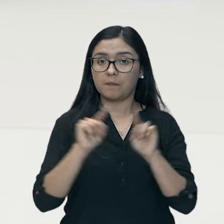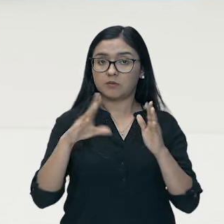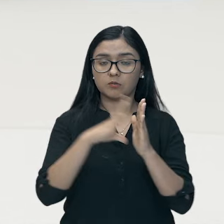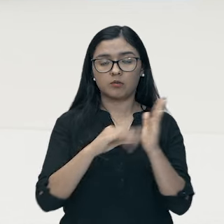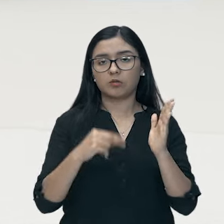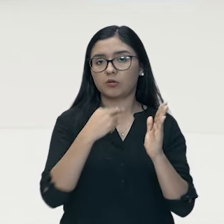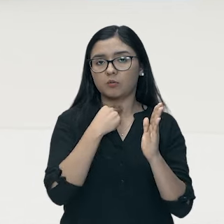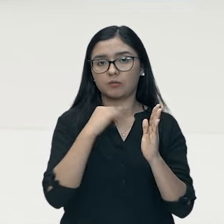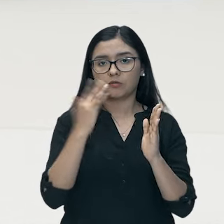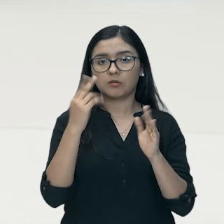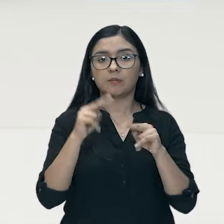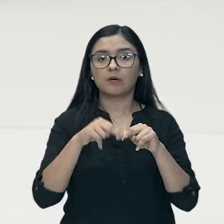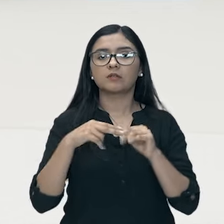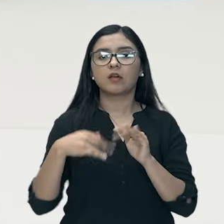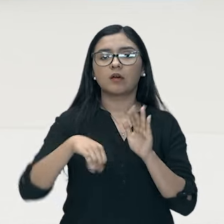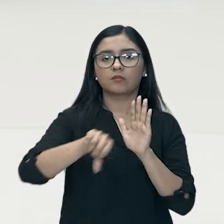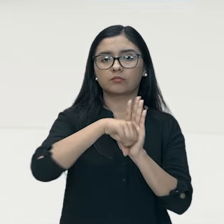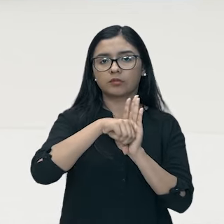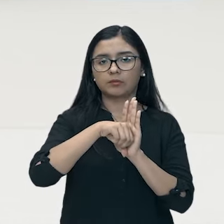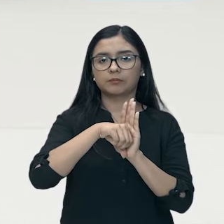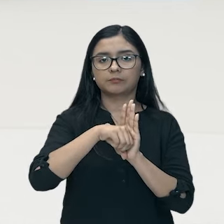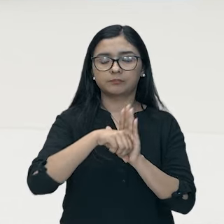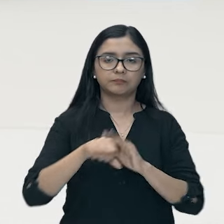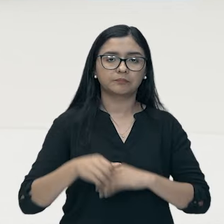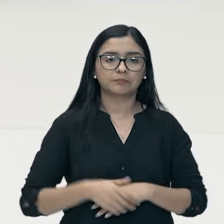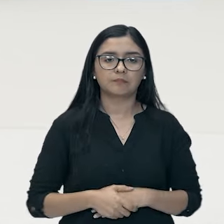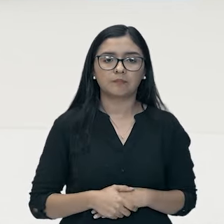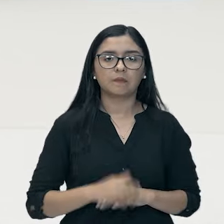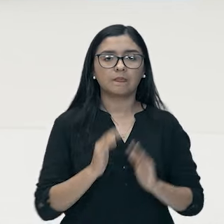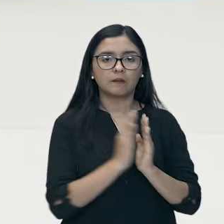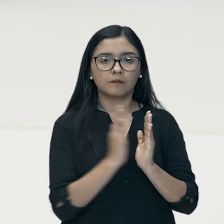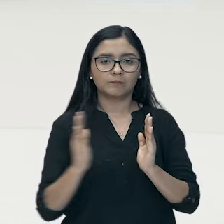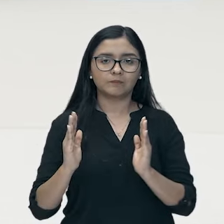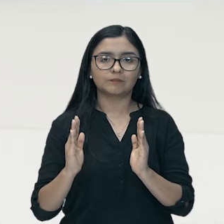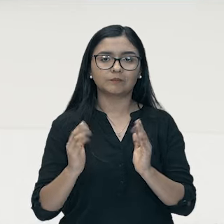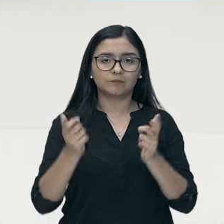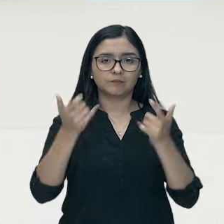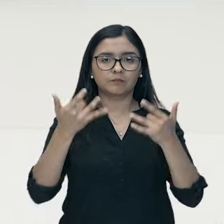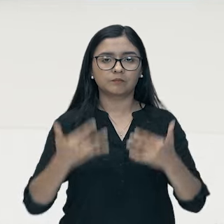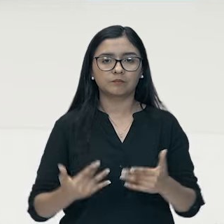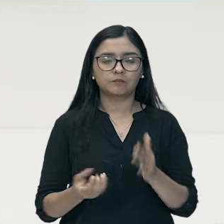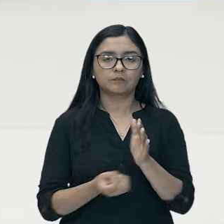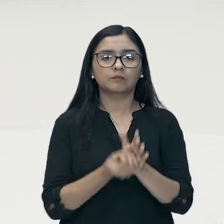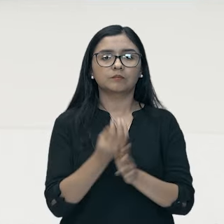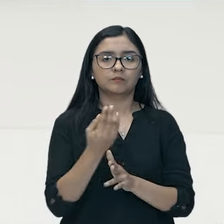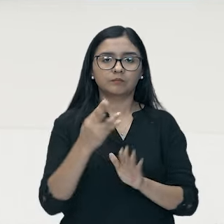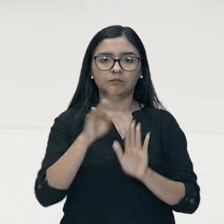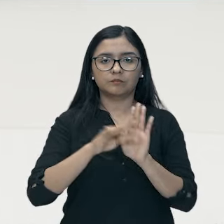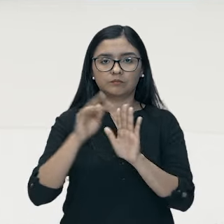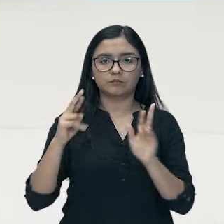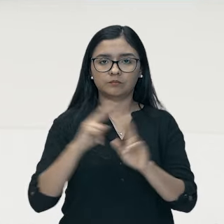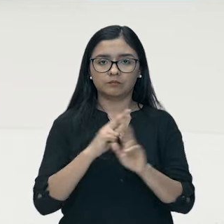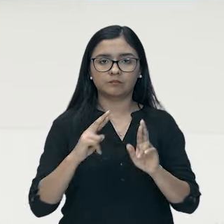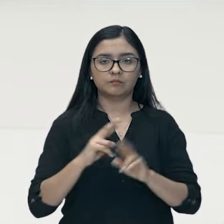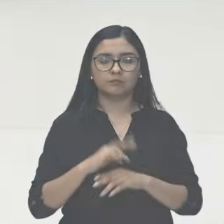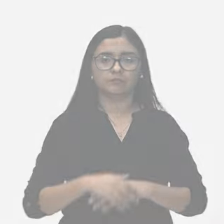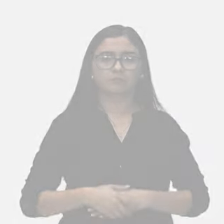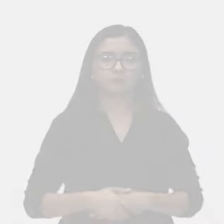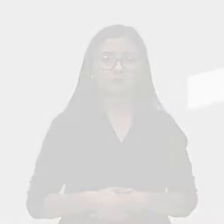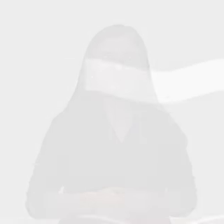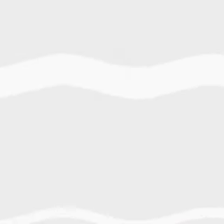acontecer porque ele é um crime esses processos aí constrói a intert ualidade